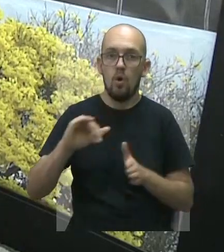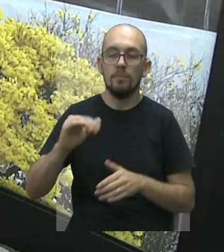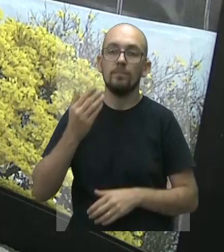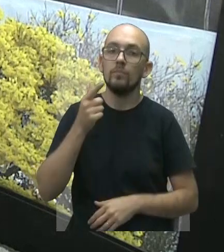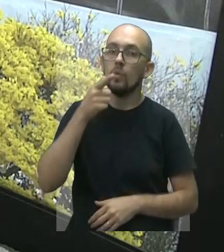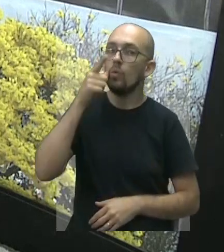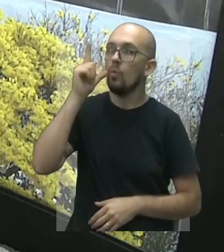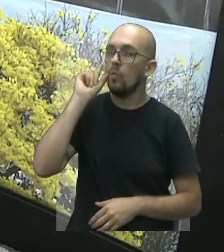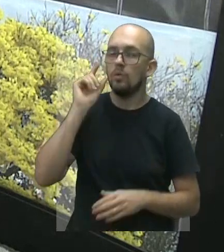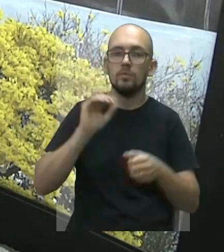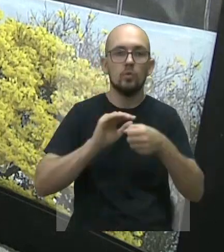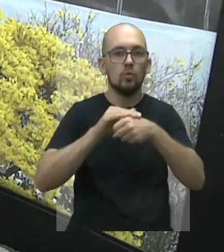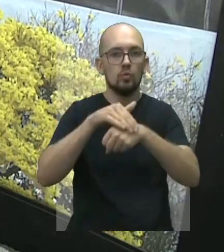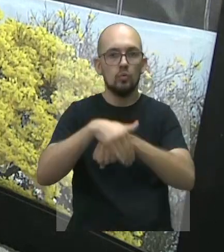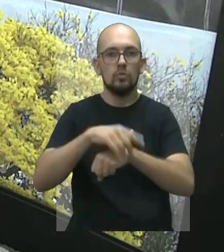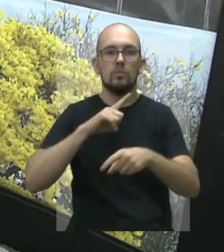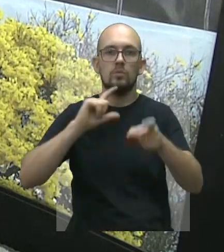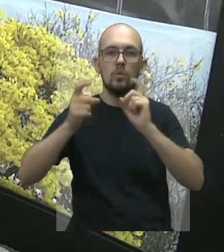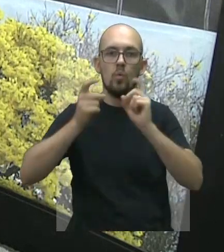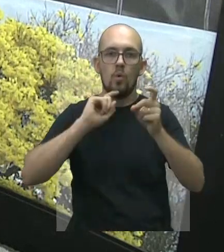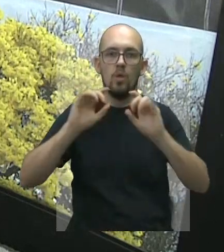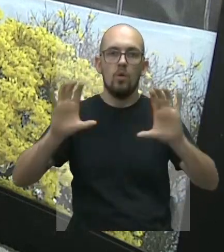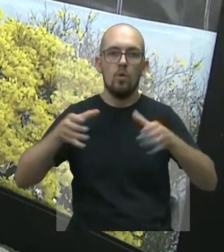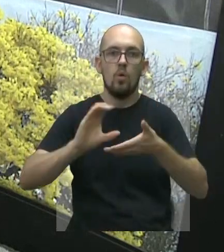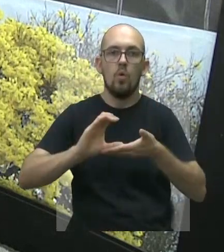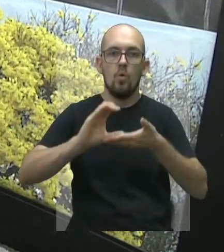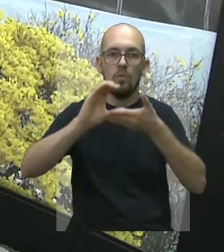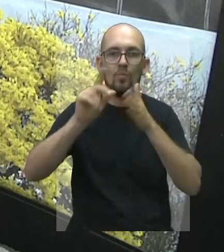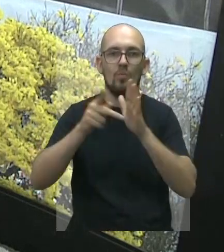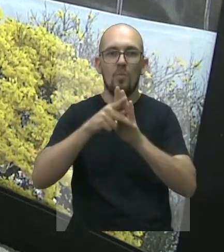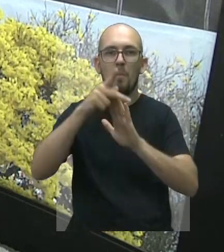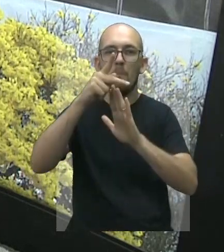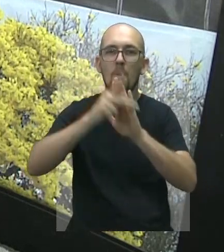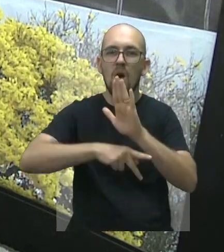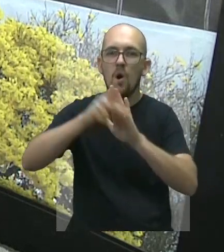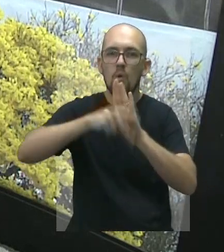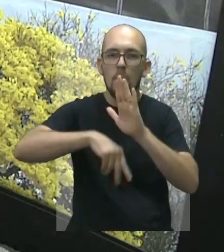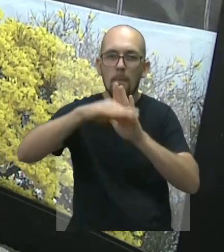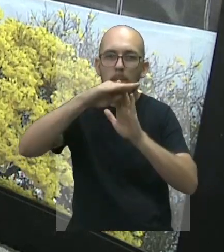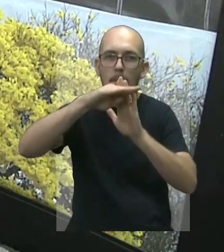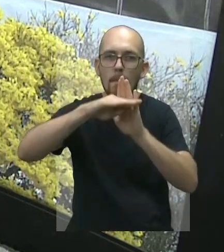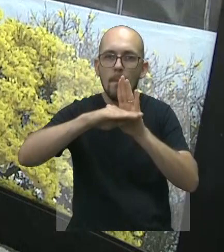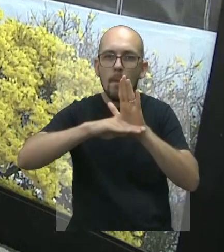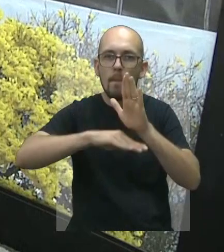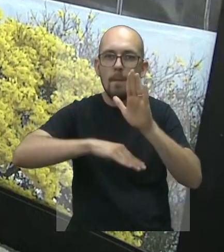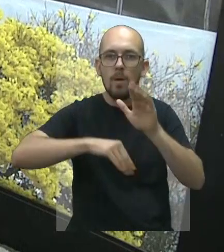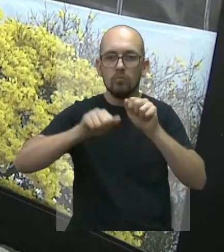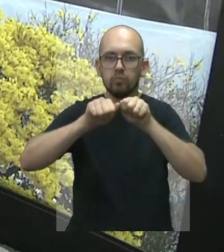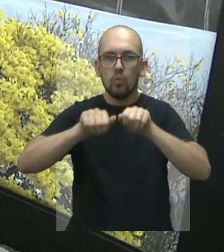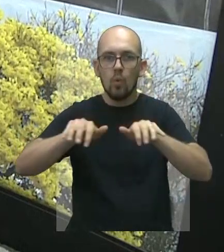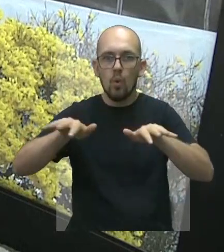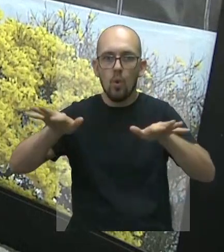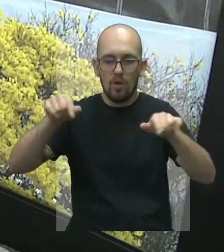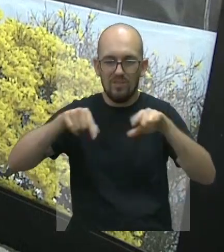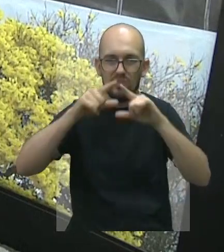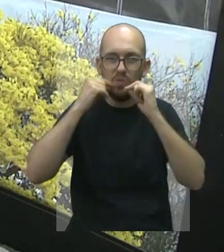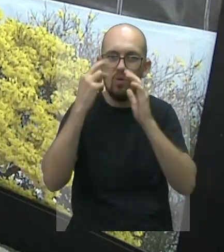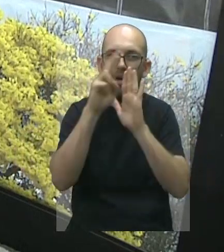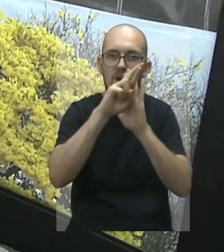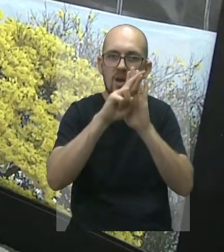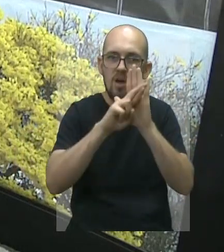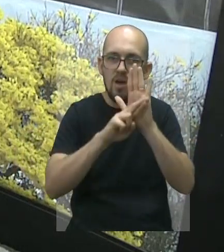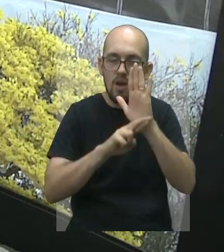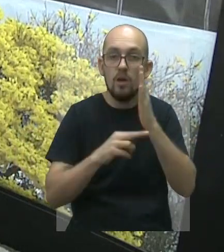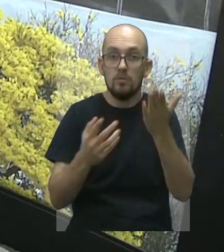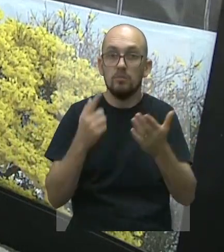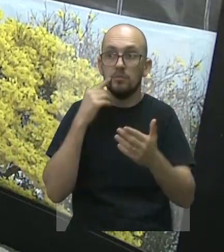Comissão de Revisão do Plano Diretor realizou lá no auditório da FATEC a terceira audiência pública para discutir o